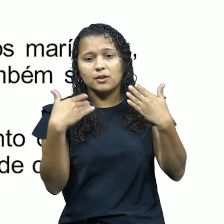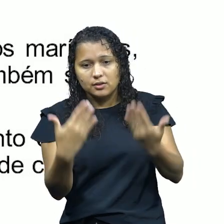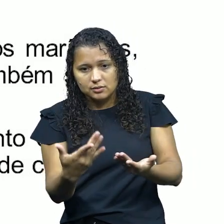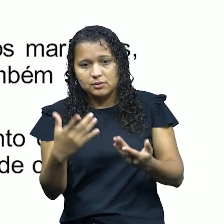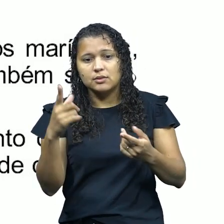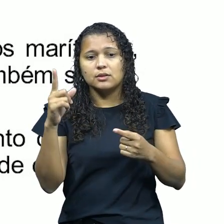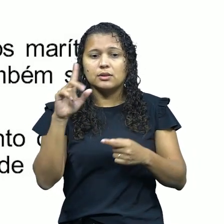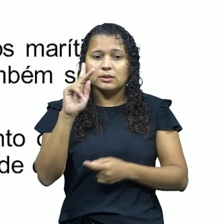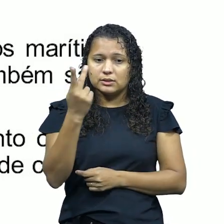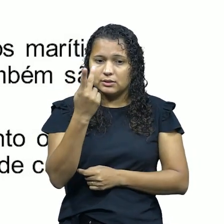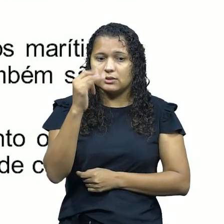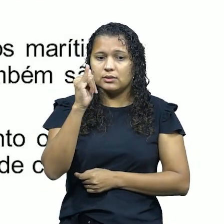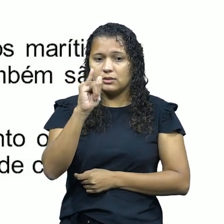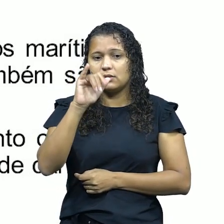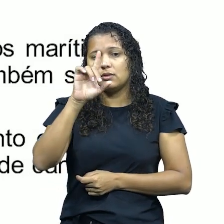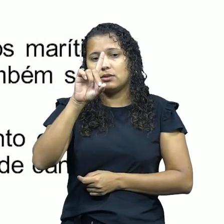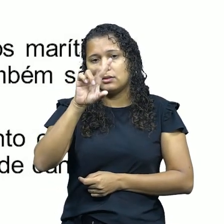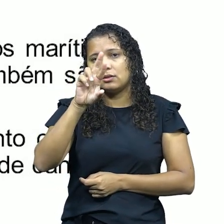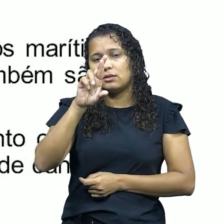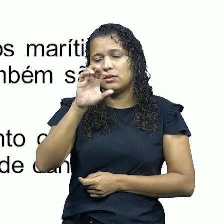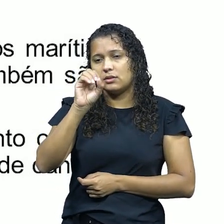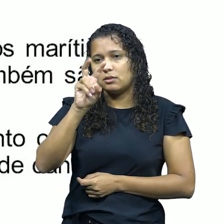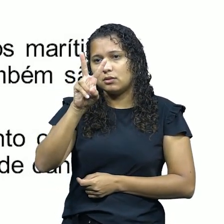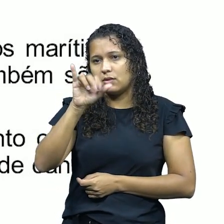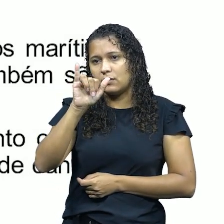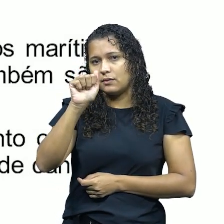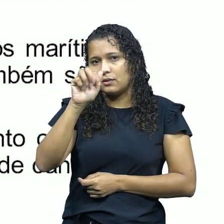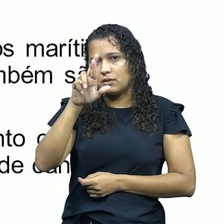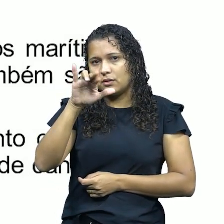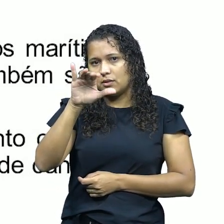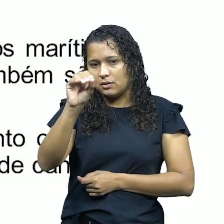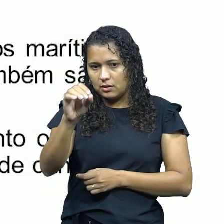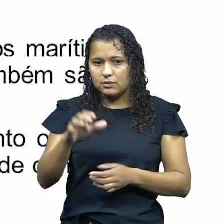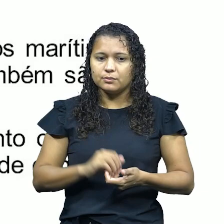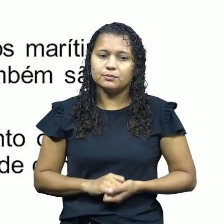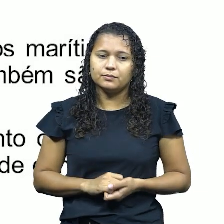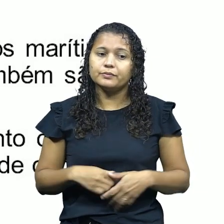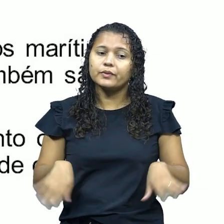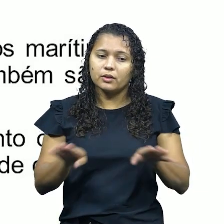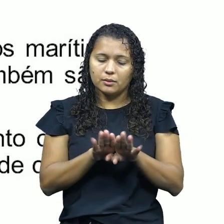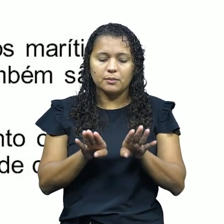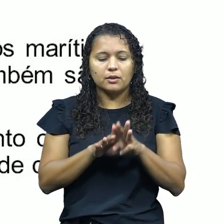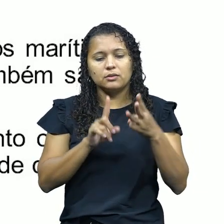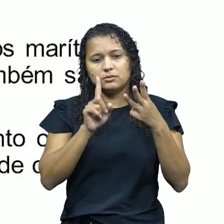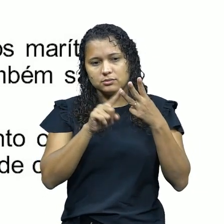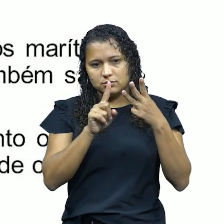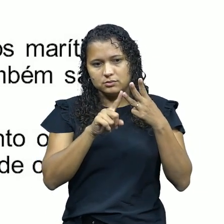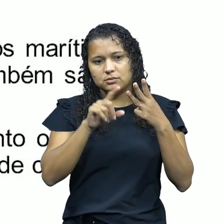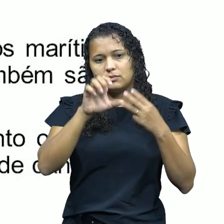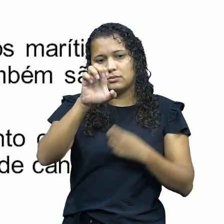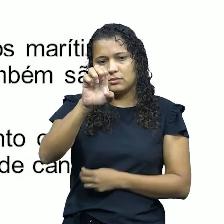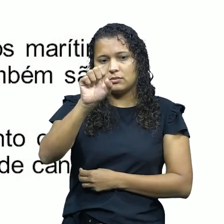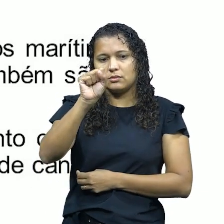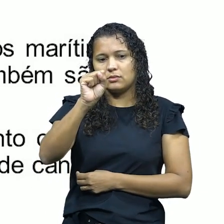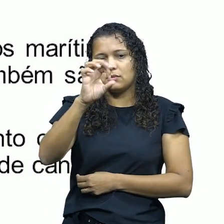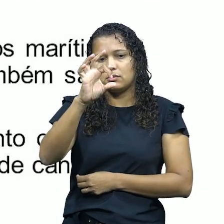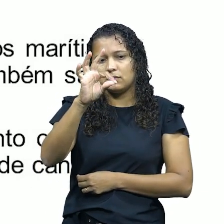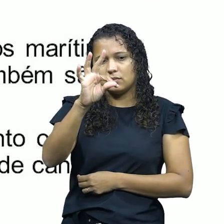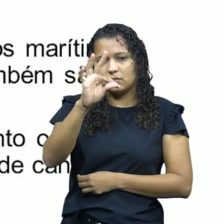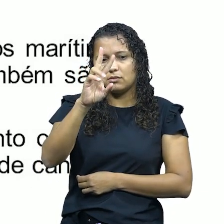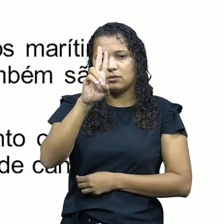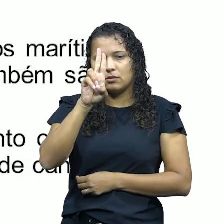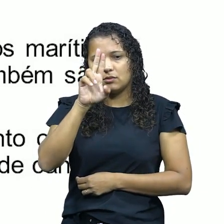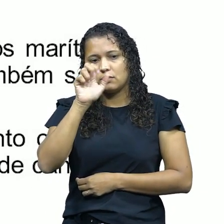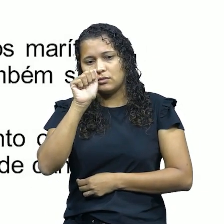portos hidroviários. E temos os portos estuários e lacustres. Tanto o porto estuário quanto